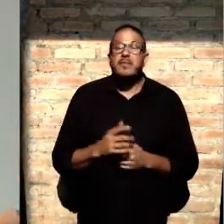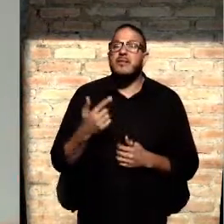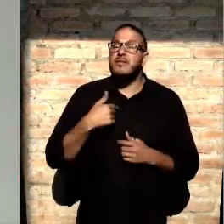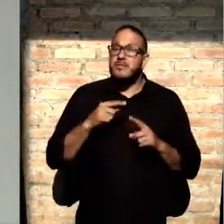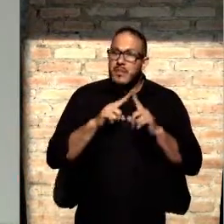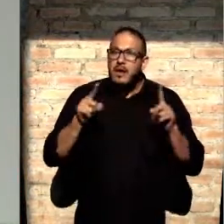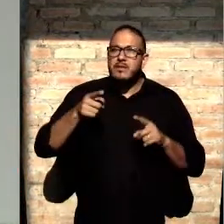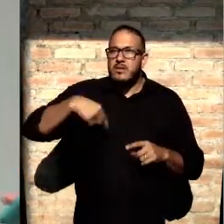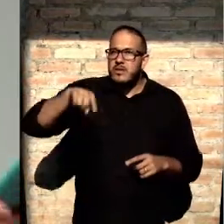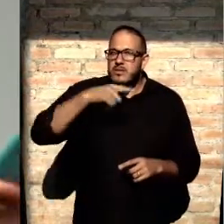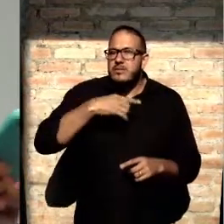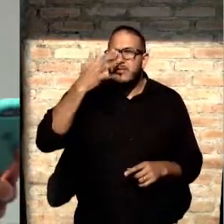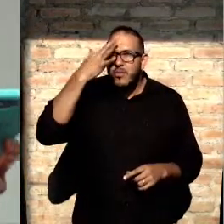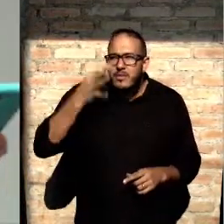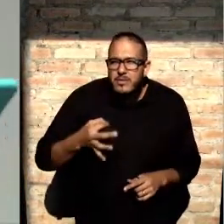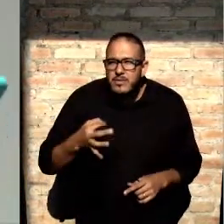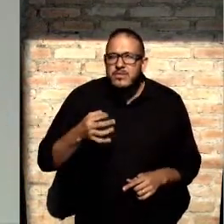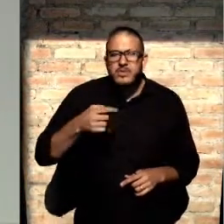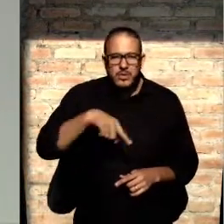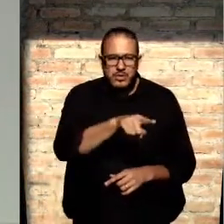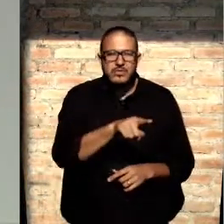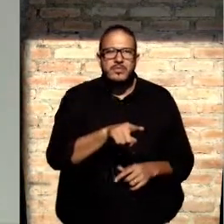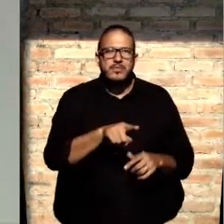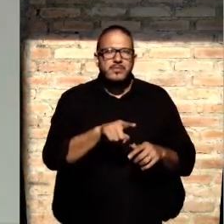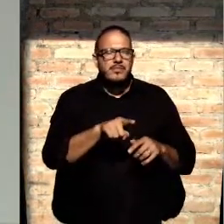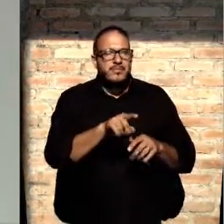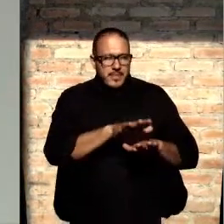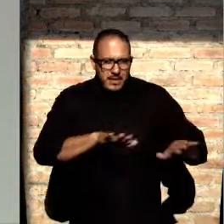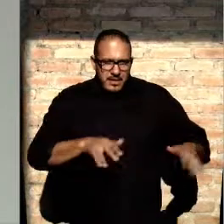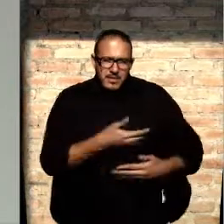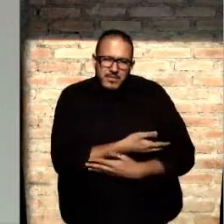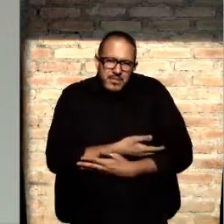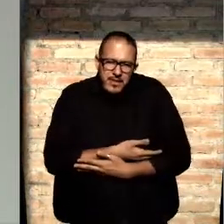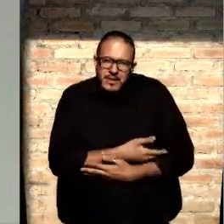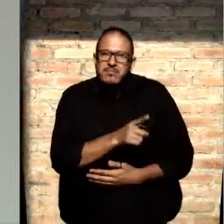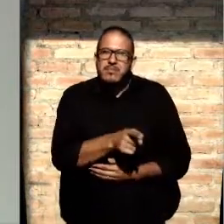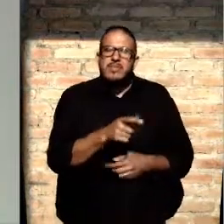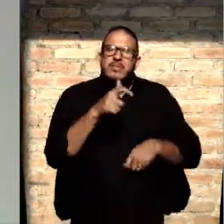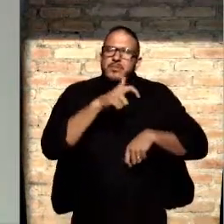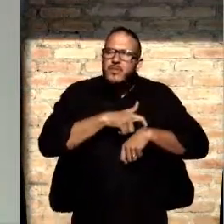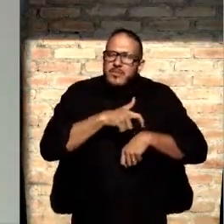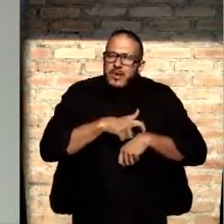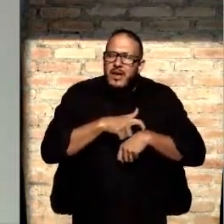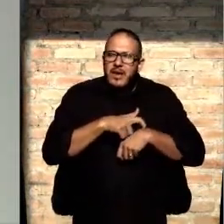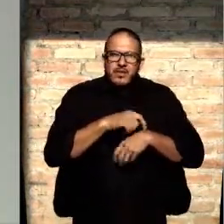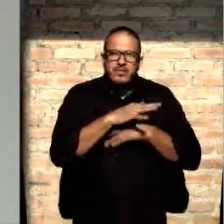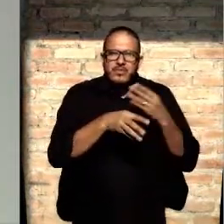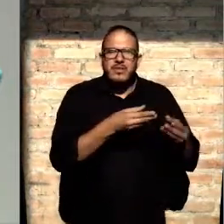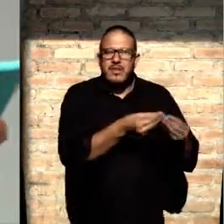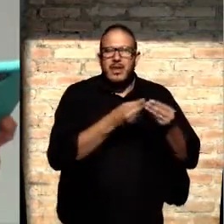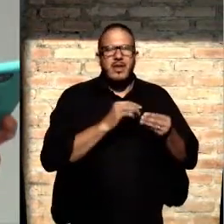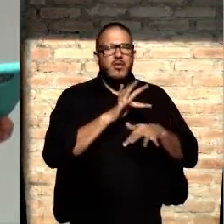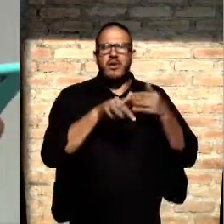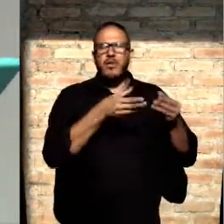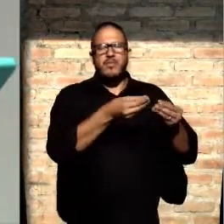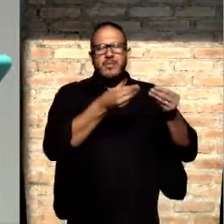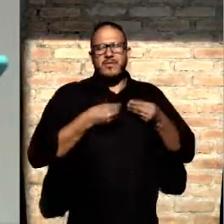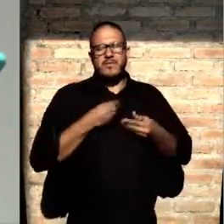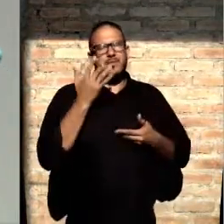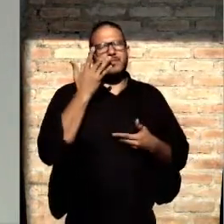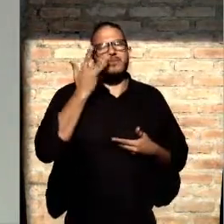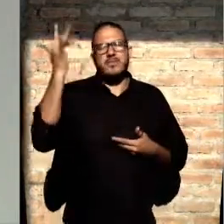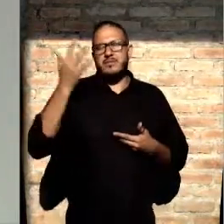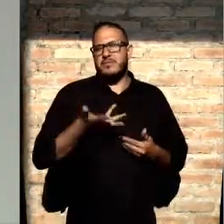da nossa compreensão nossos pequenos nos dão nesse período um tesouro uma preciosidade